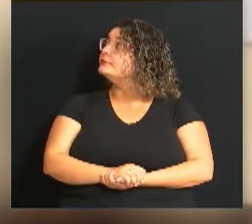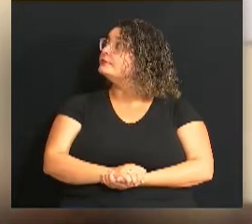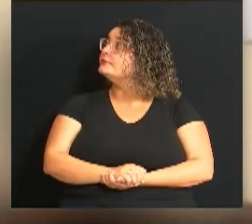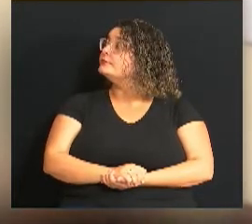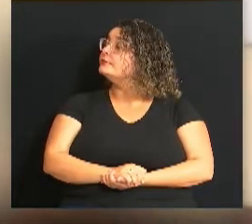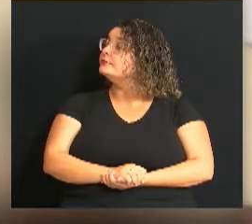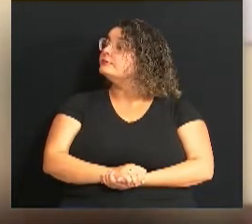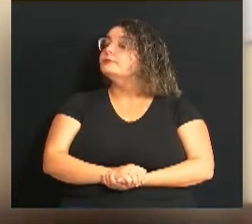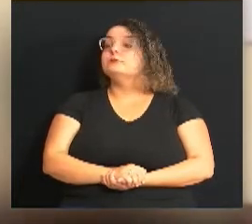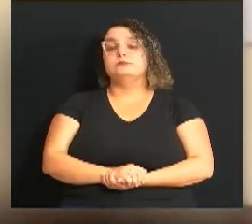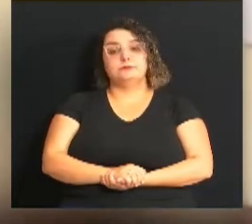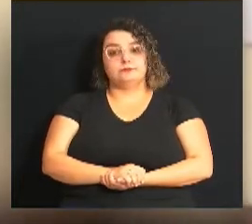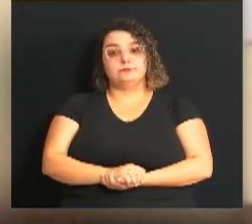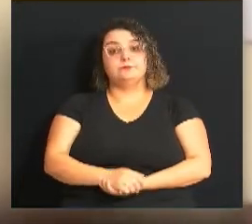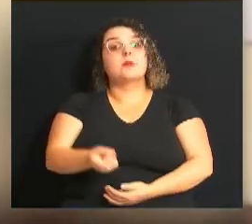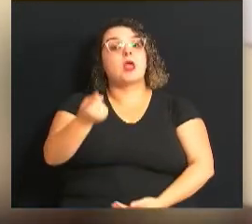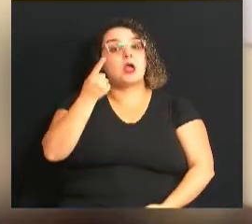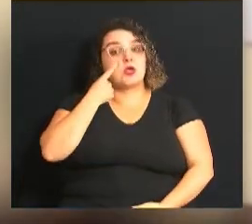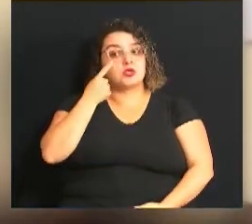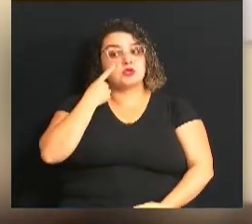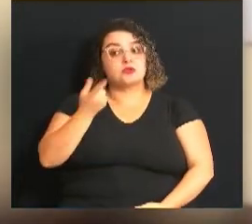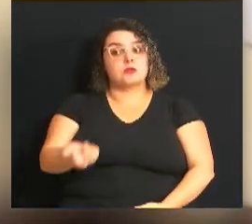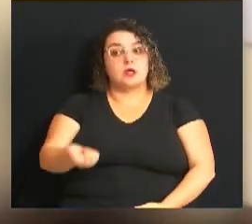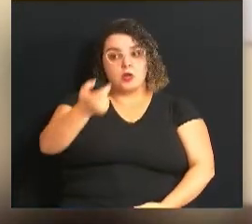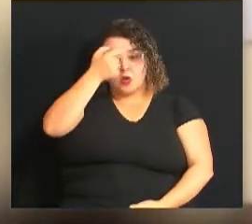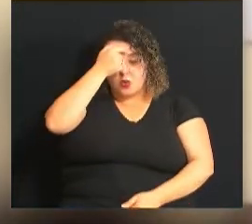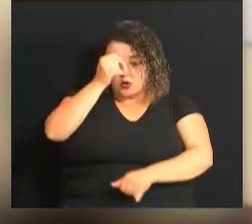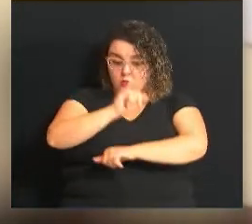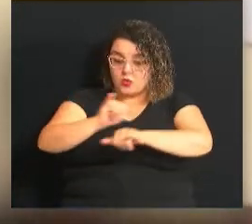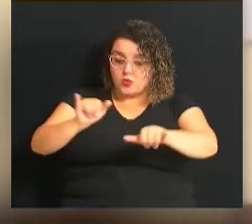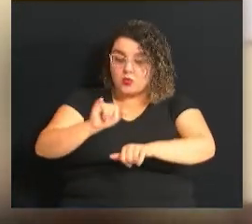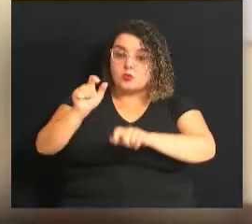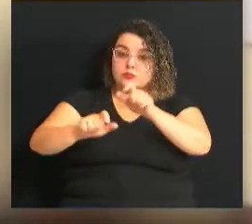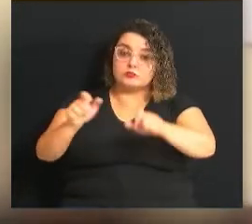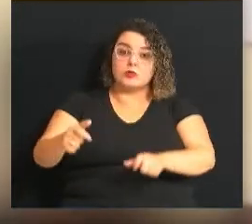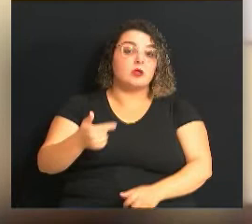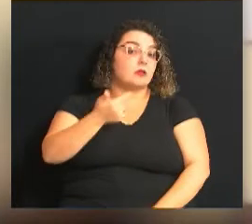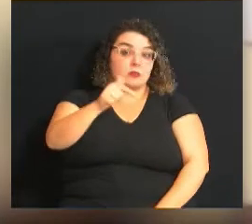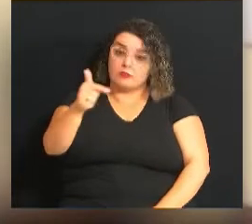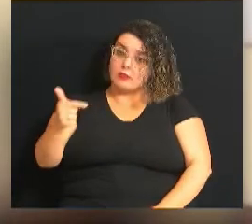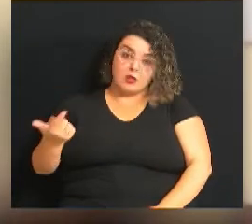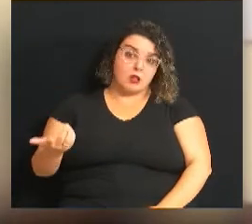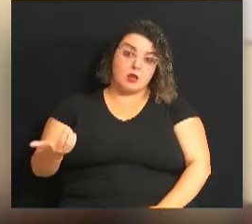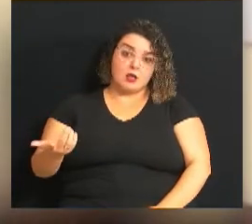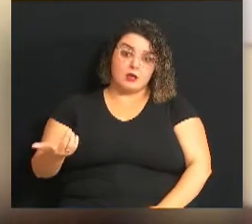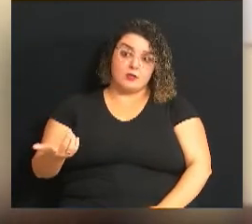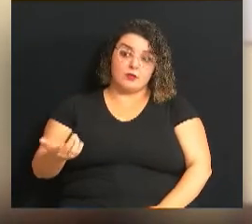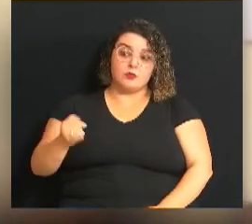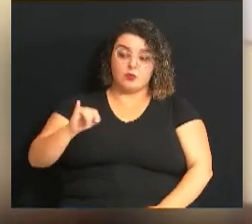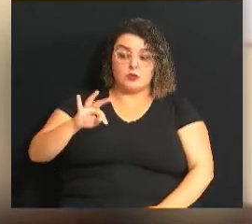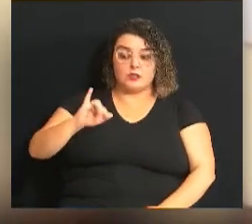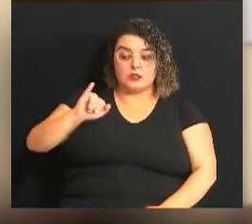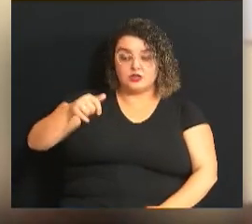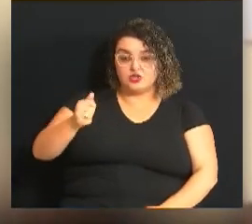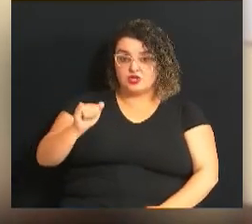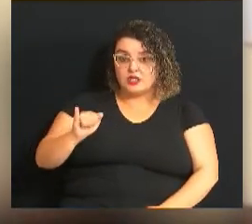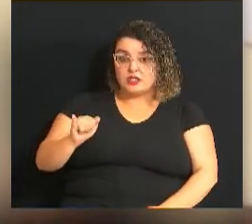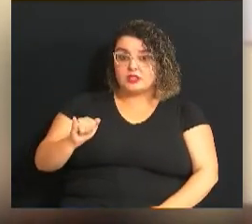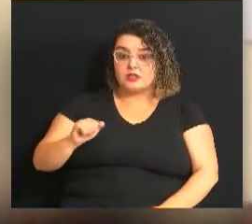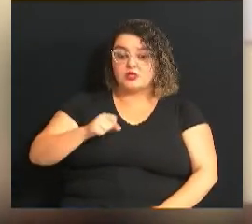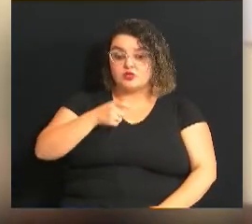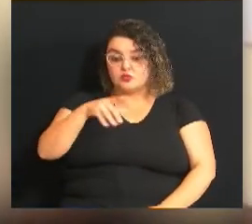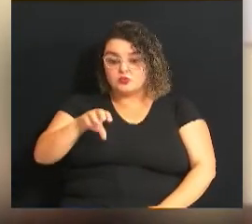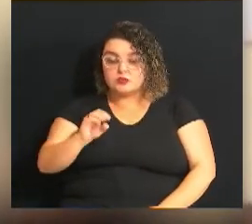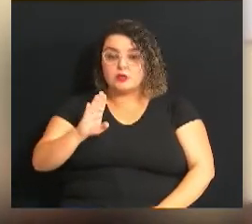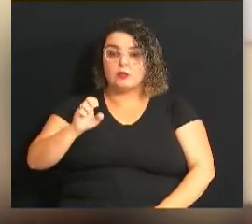E a gente viu também a conscientização do povo, que não está tendo muito. Entre o Itajaí e entre o São Bento,